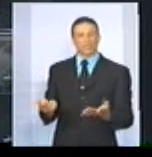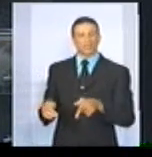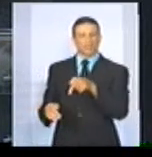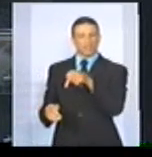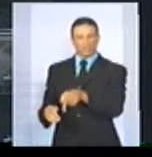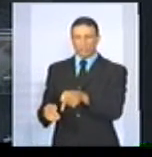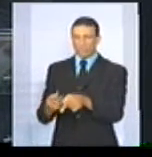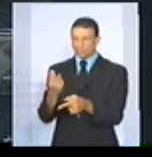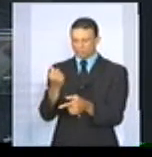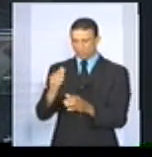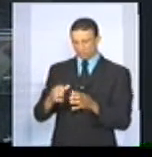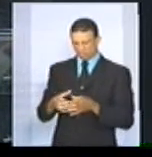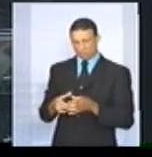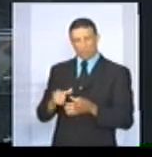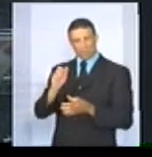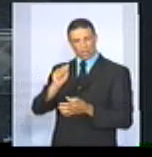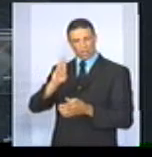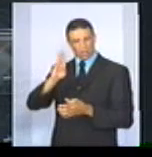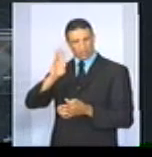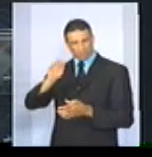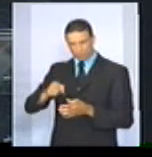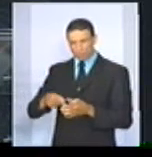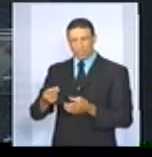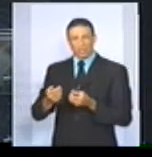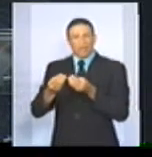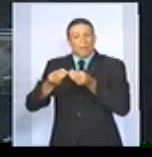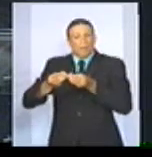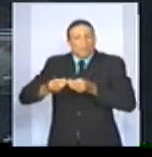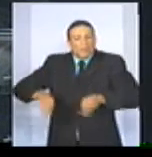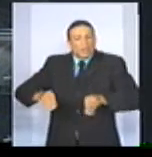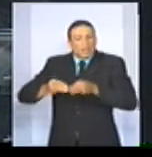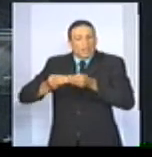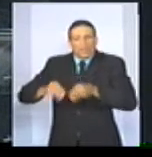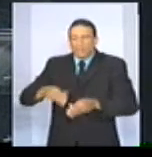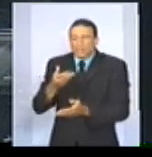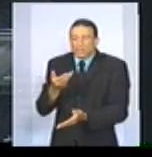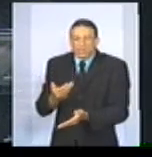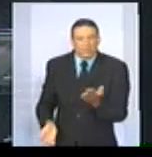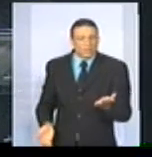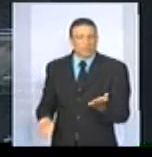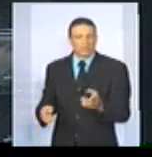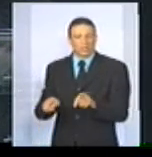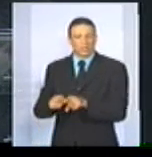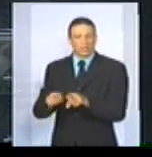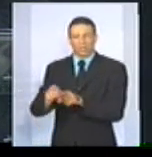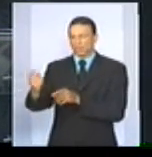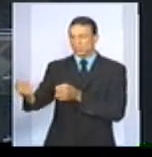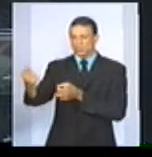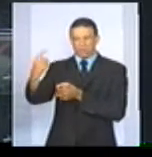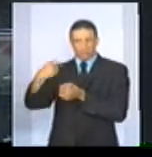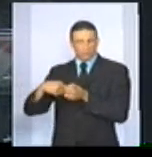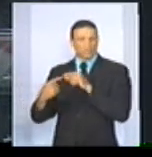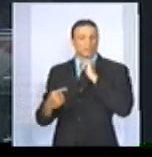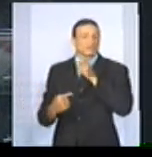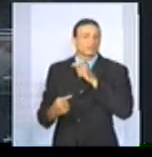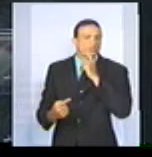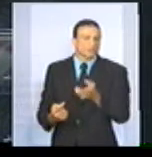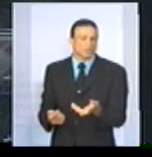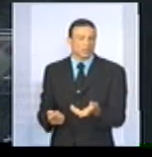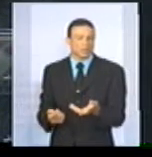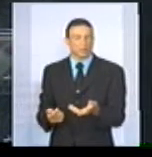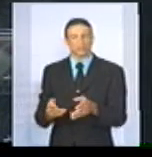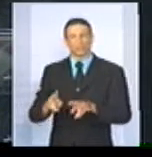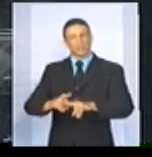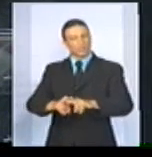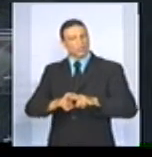dos associados da Abra, na medida em que essa restrição se estende também aos coligados das empresas de telecomunicação. Então,